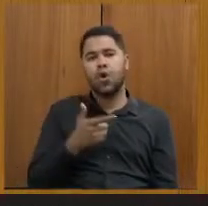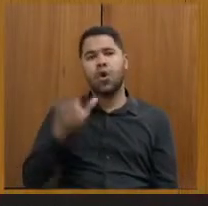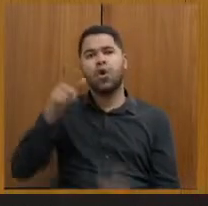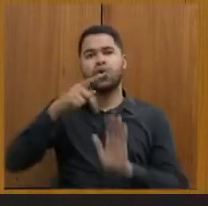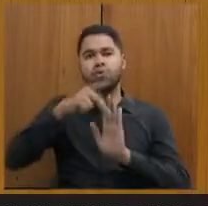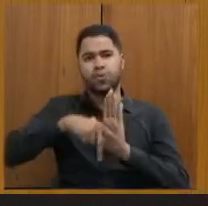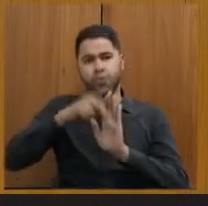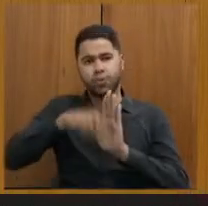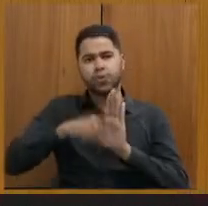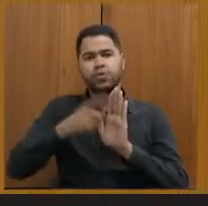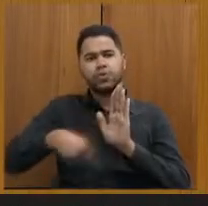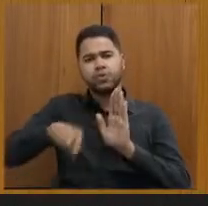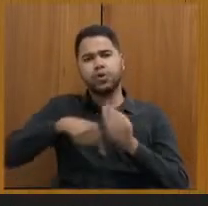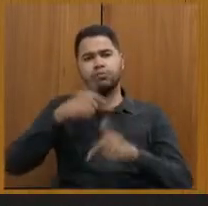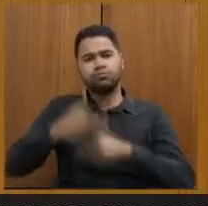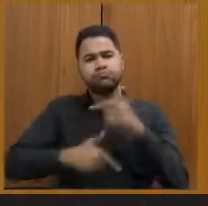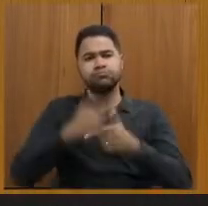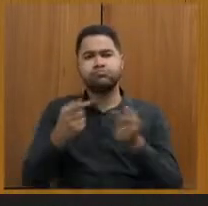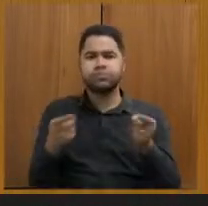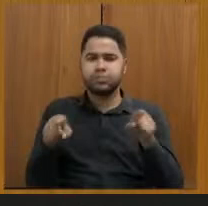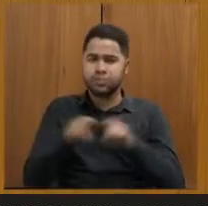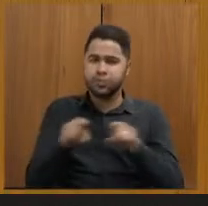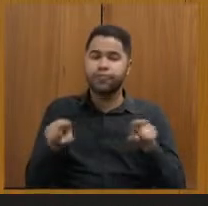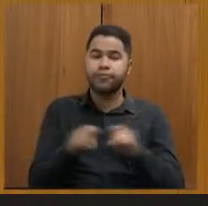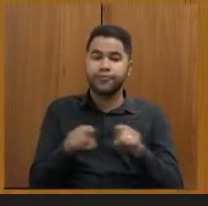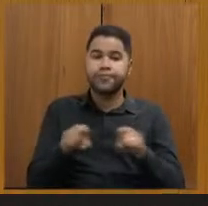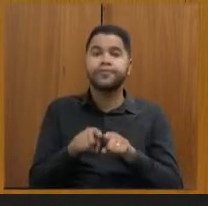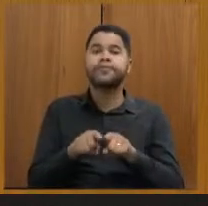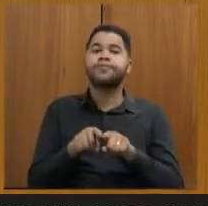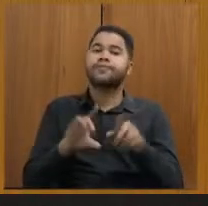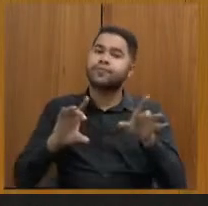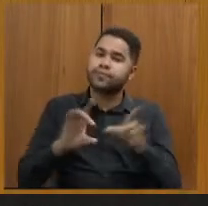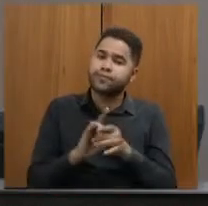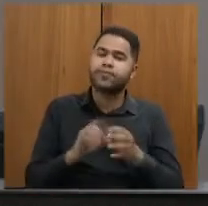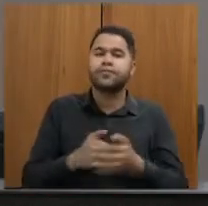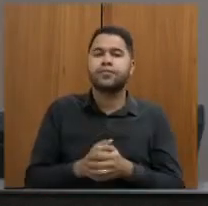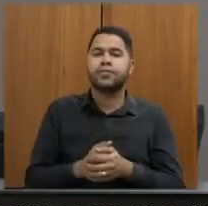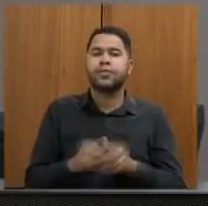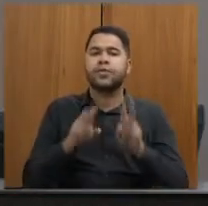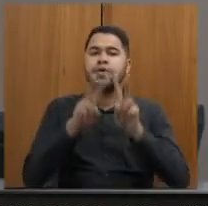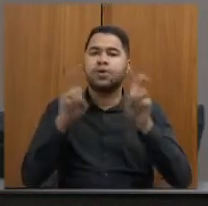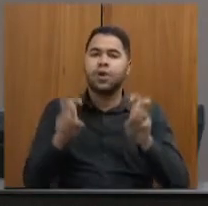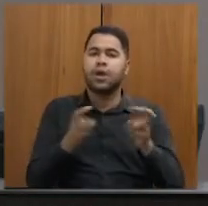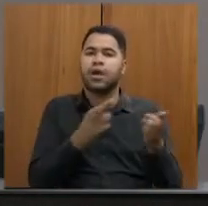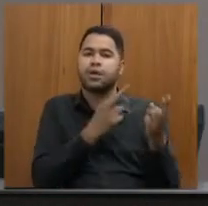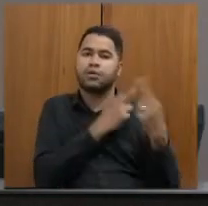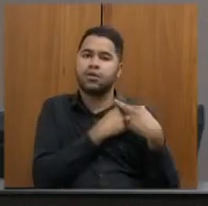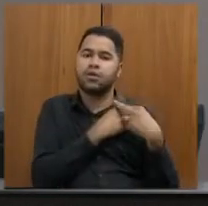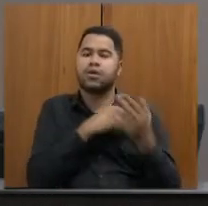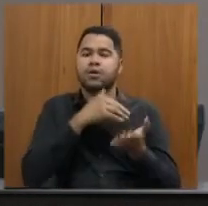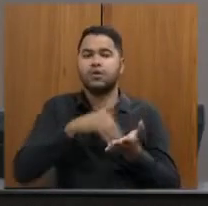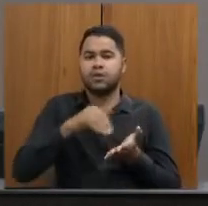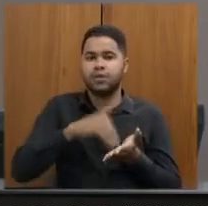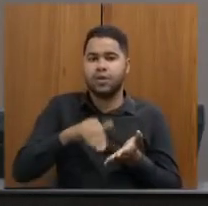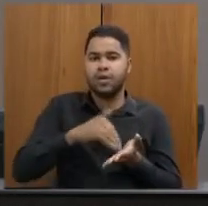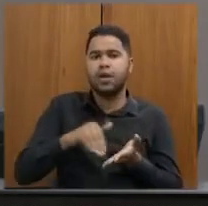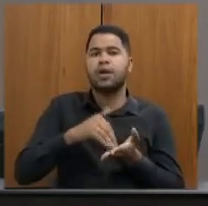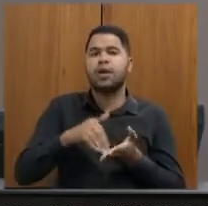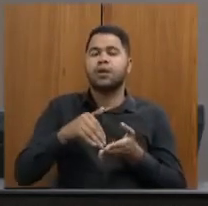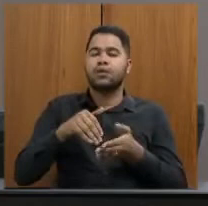projeto que a gente trabalha em parceria também com as vinculadas sobre a responsabilidade da secretaria de agricultura